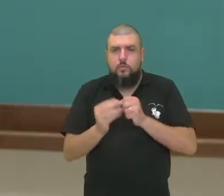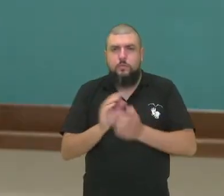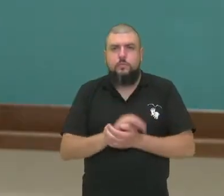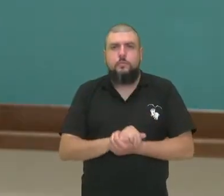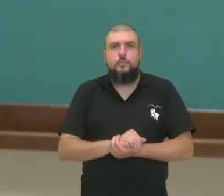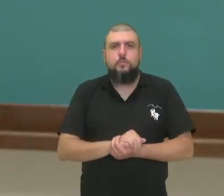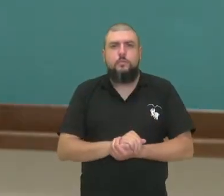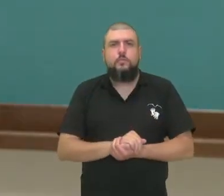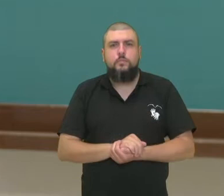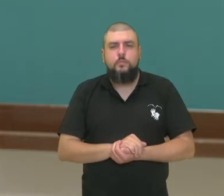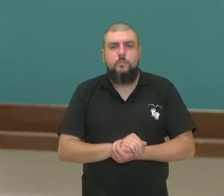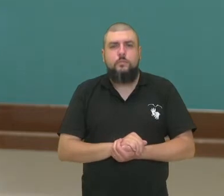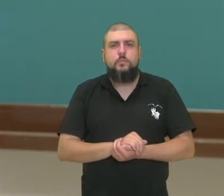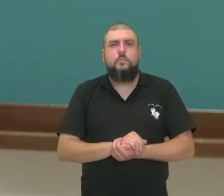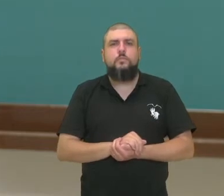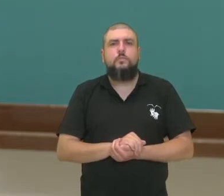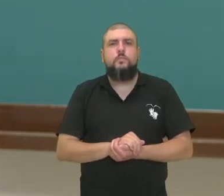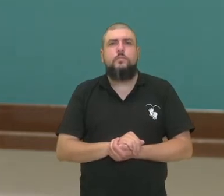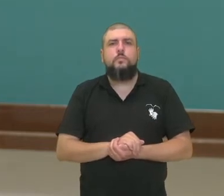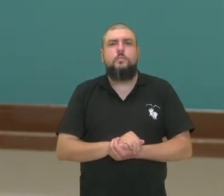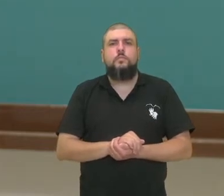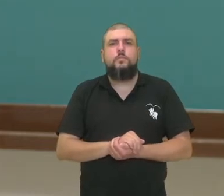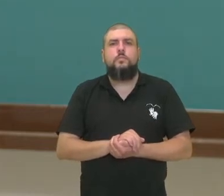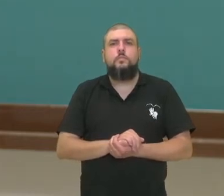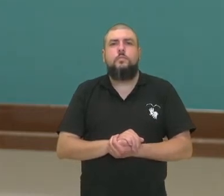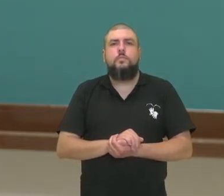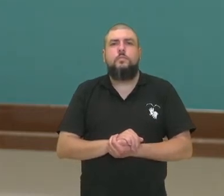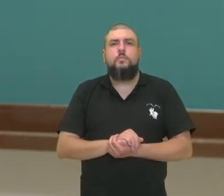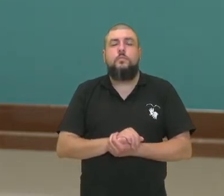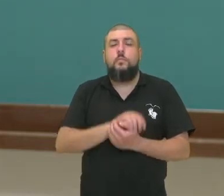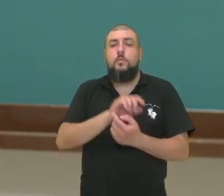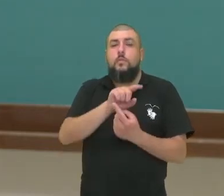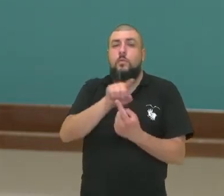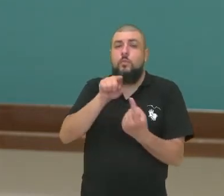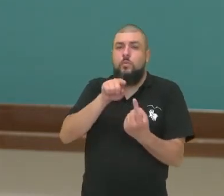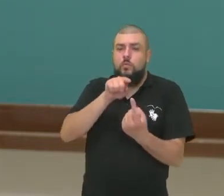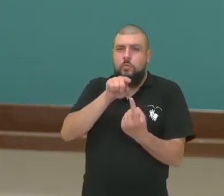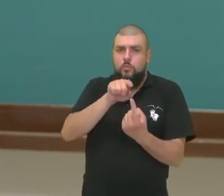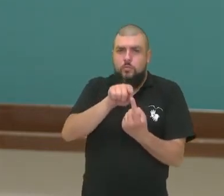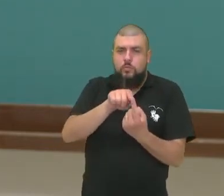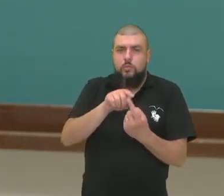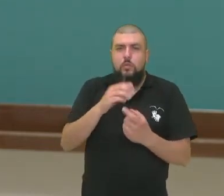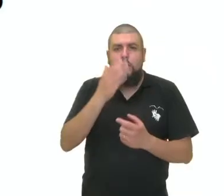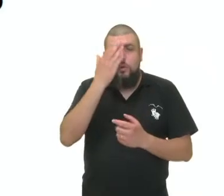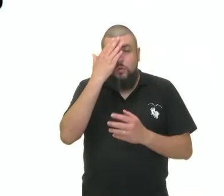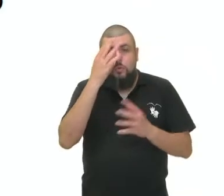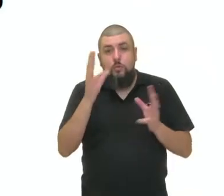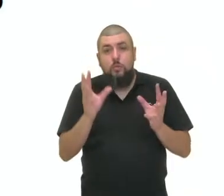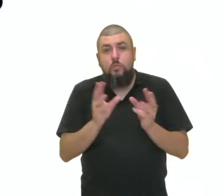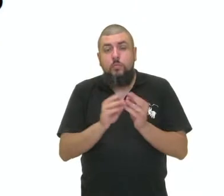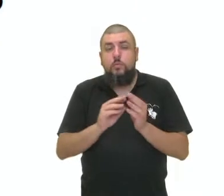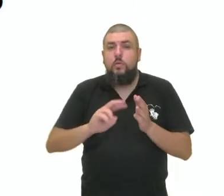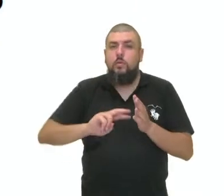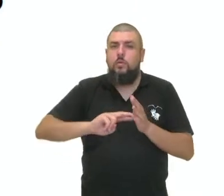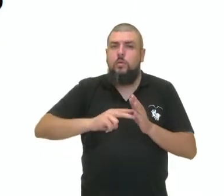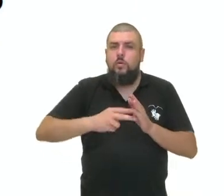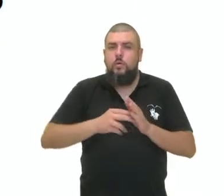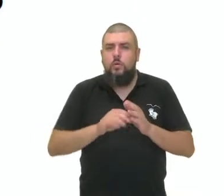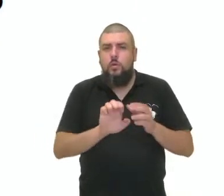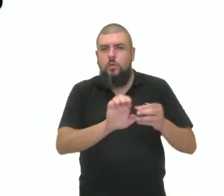os objetivos da aula de hoje. Vamos compreender o que é o empirismo, distinguir empirismo